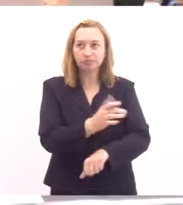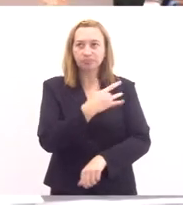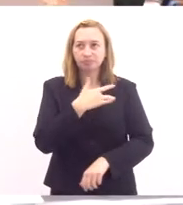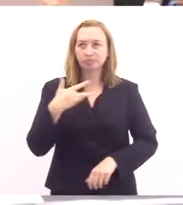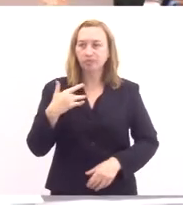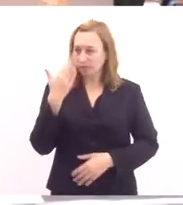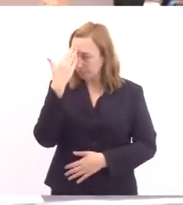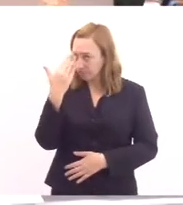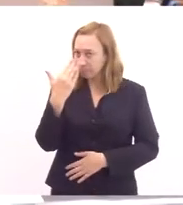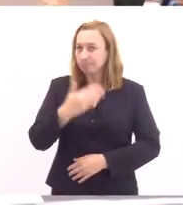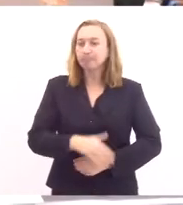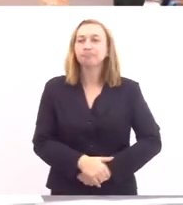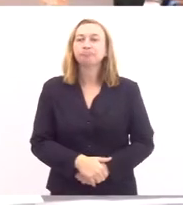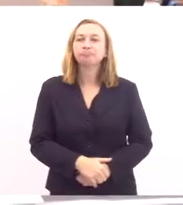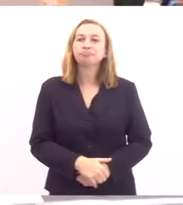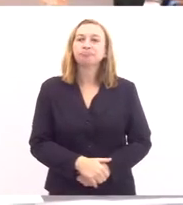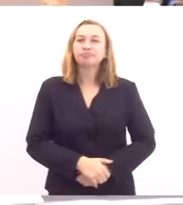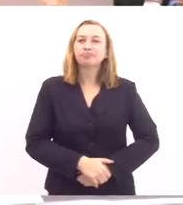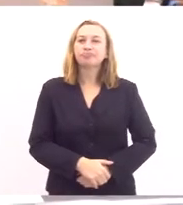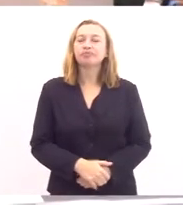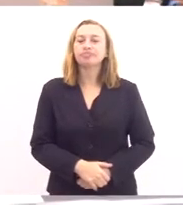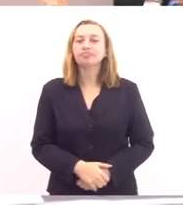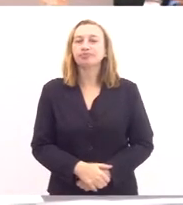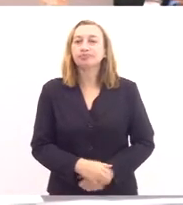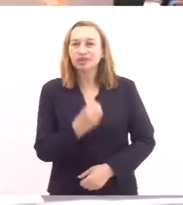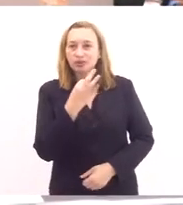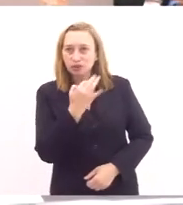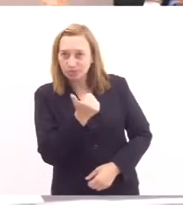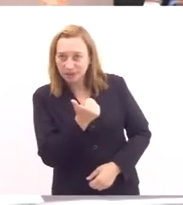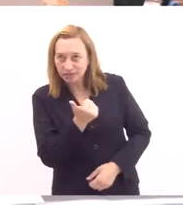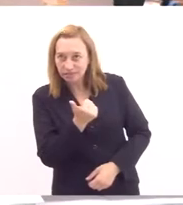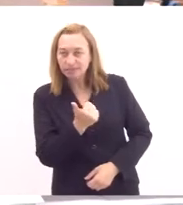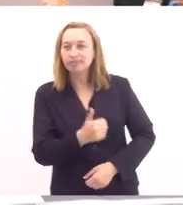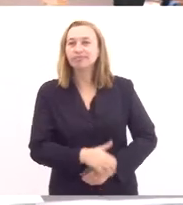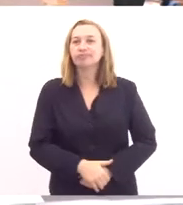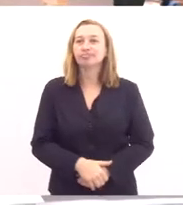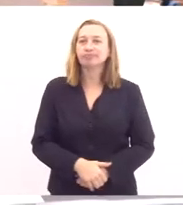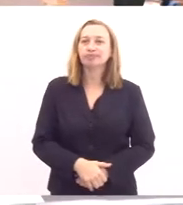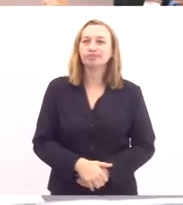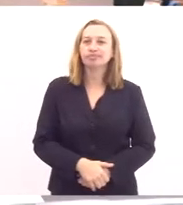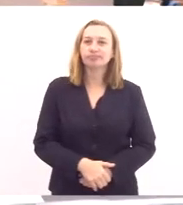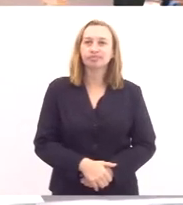Obrigado Kátia Aparecida tudo bem